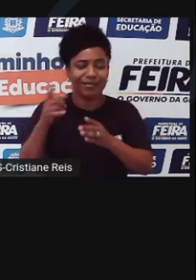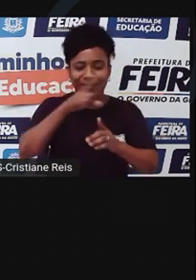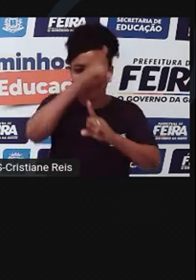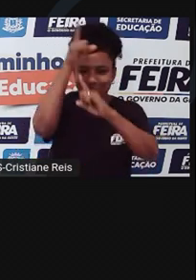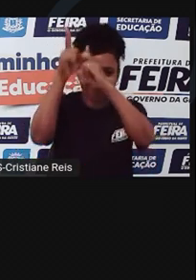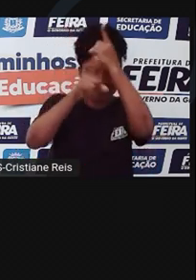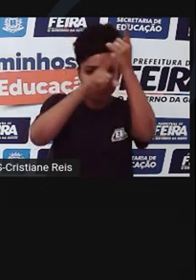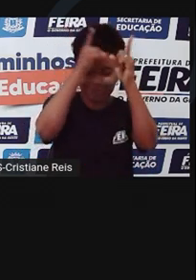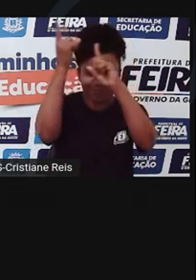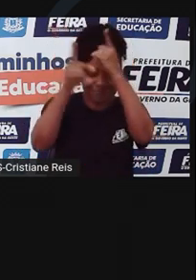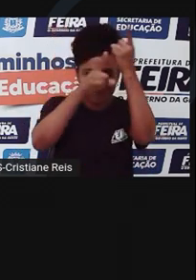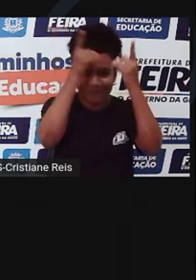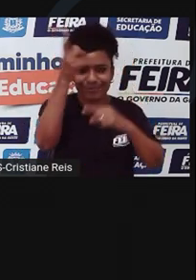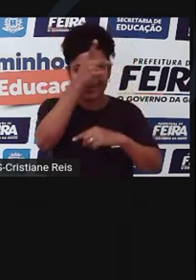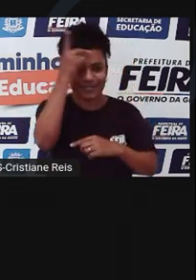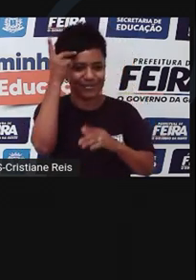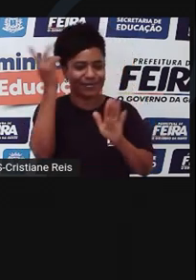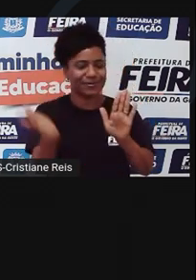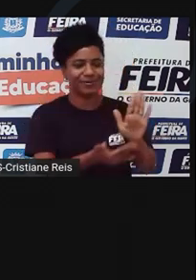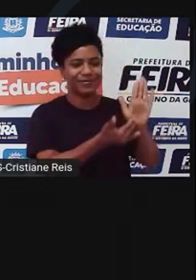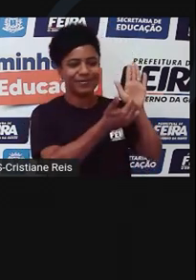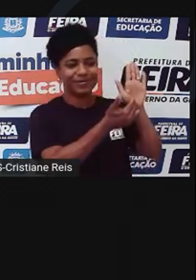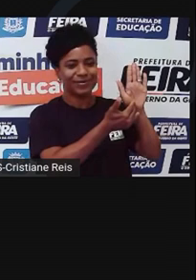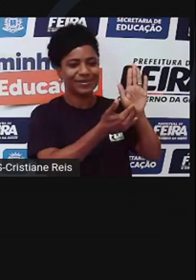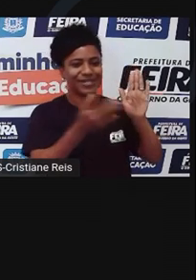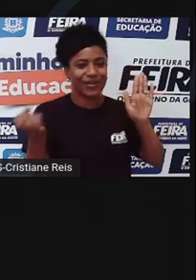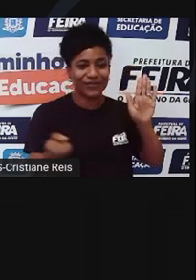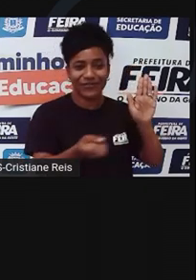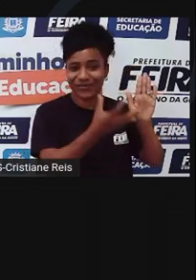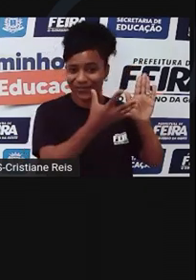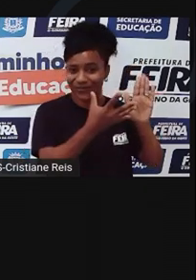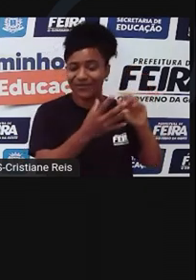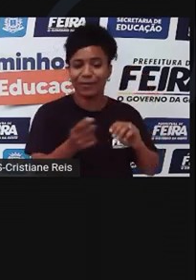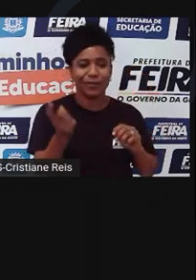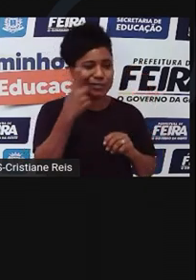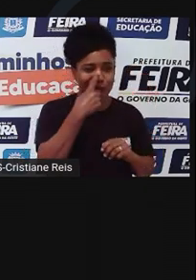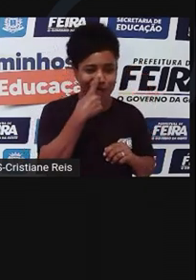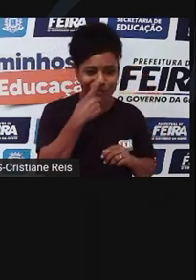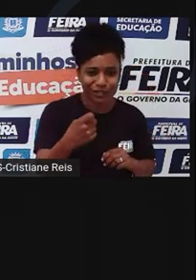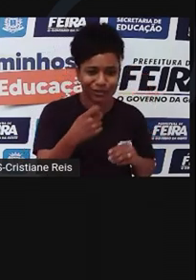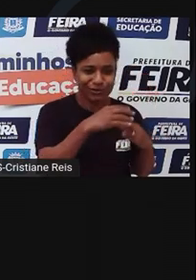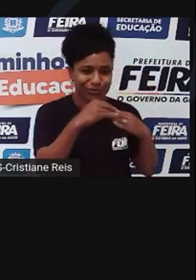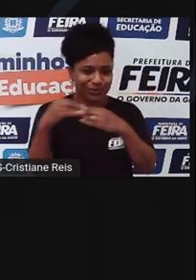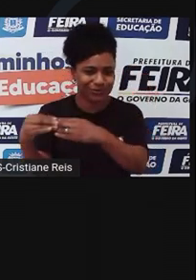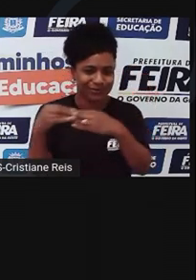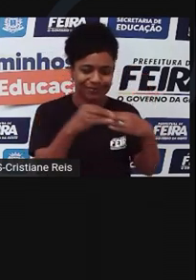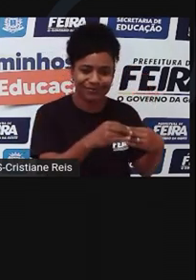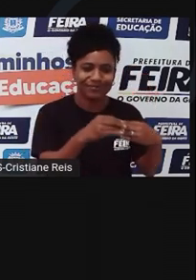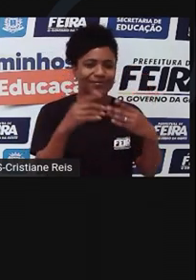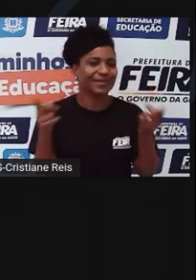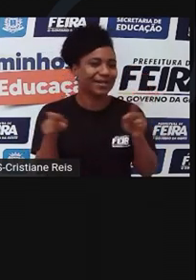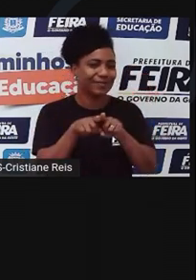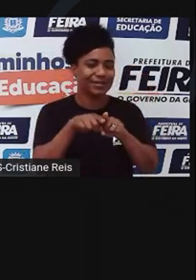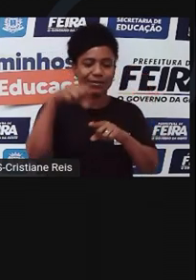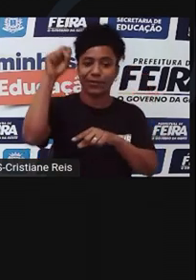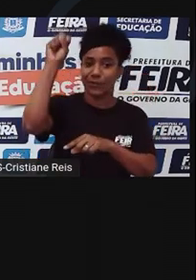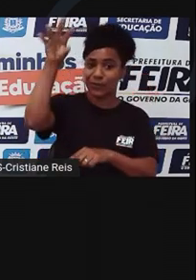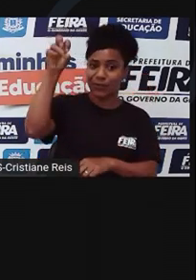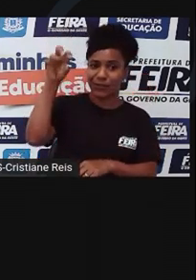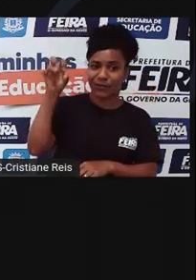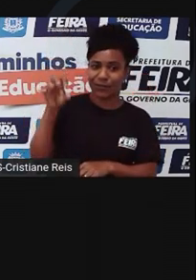criatividade das pessoas e soluções inovadoras coleta de lixo sinalização detecção de